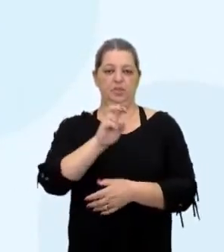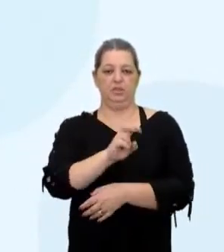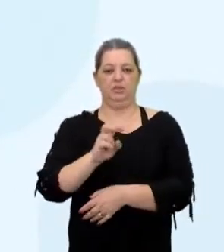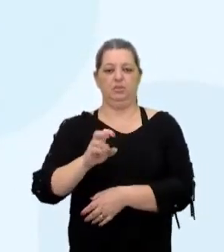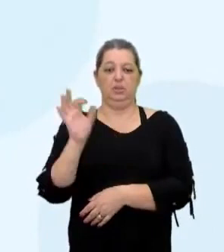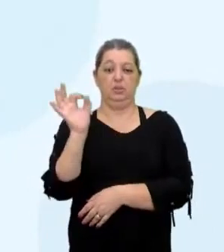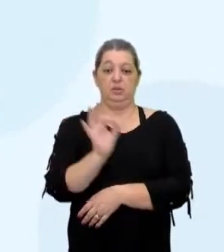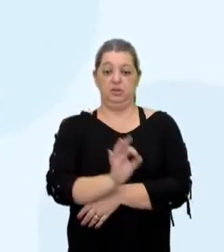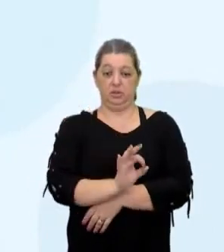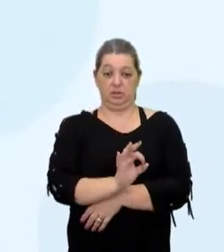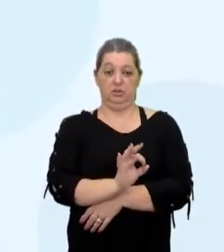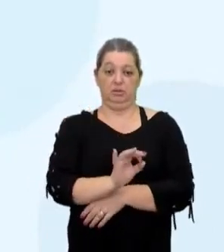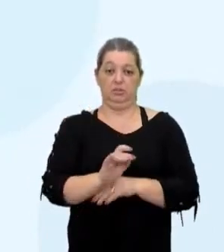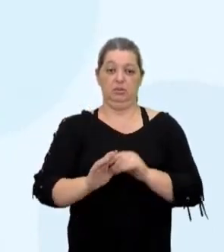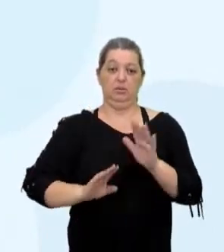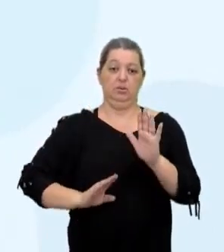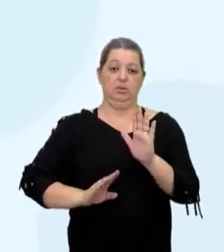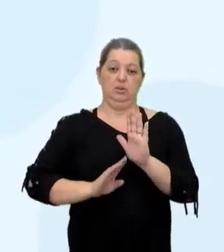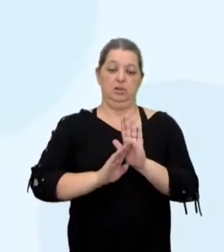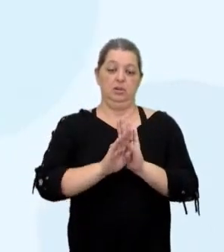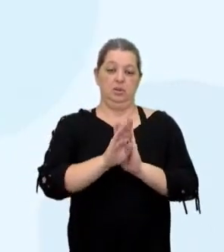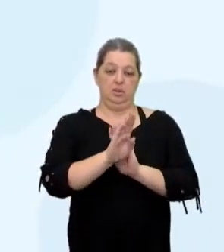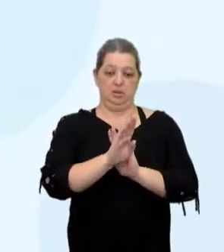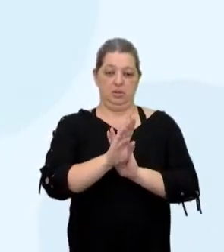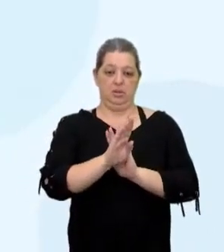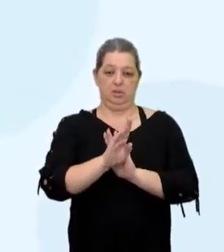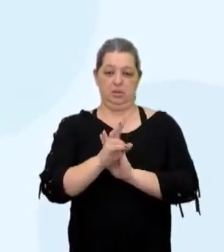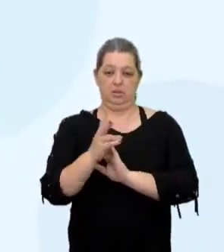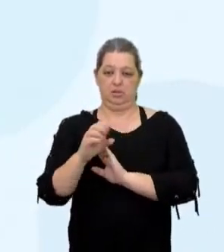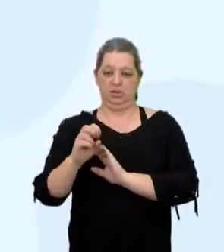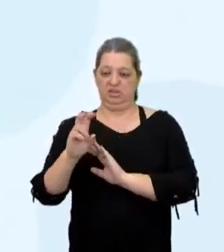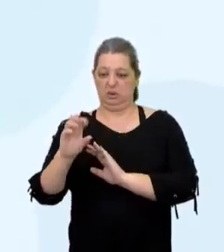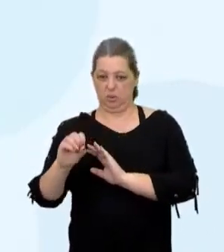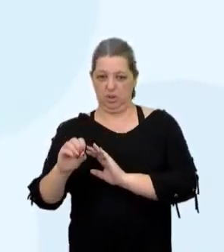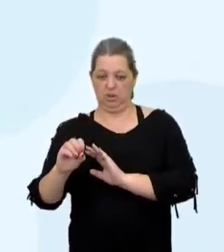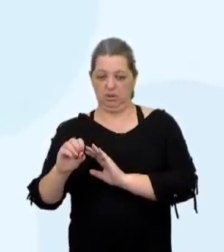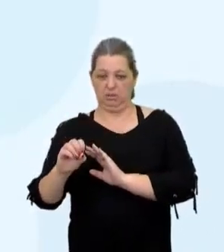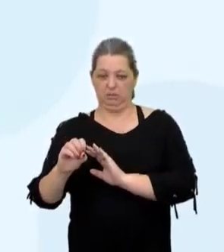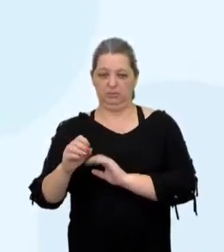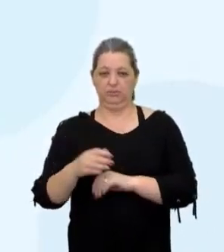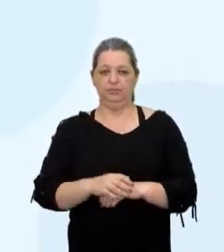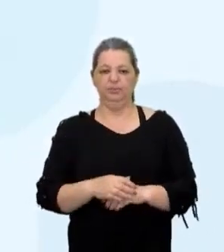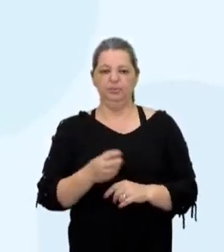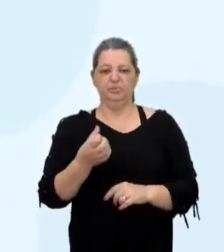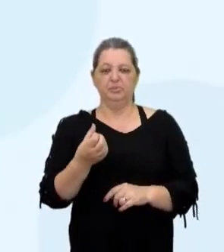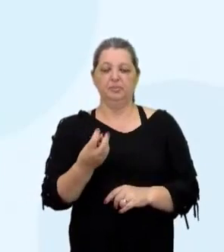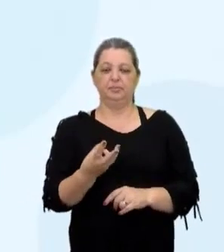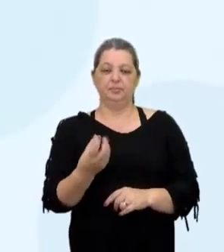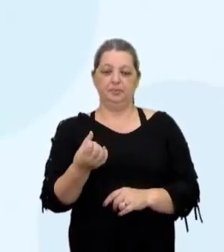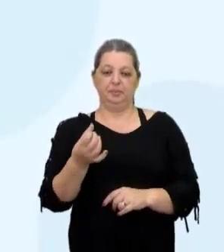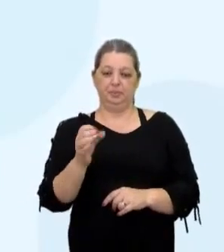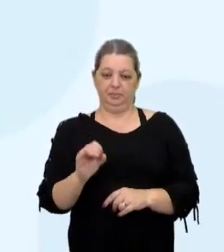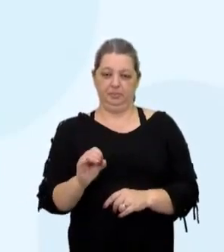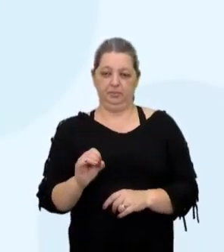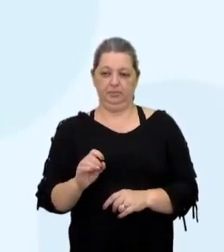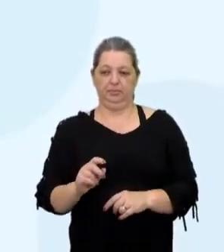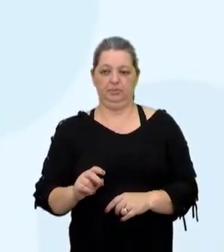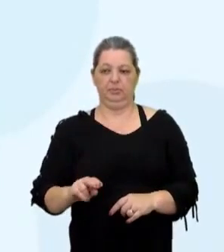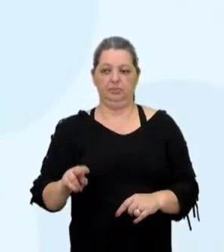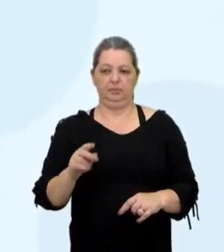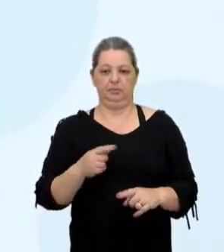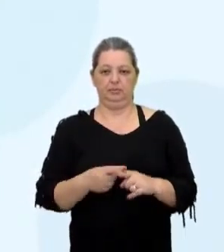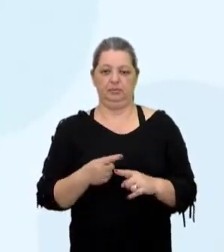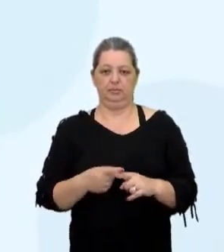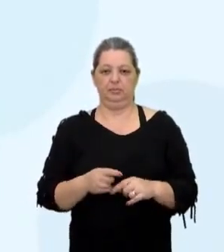550% de aumento de 2012 para 2050 de eletricidade, para 360% de consumo de